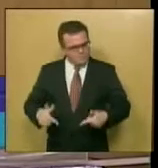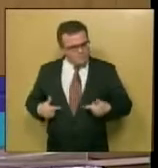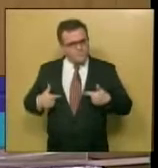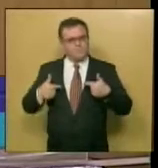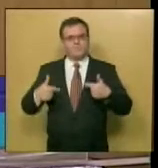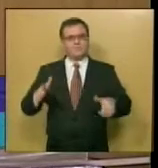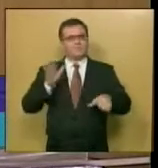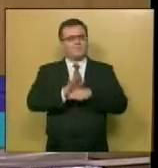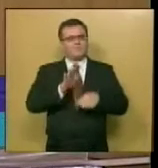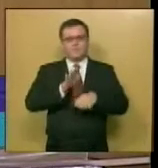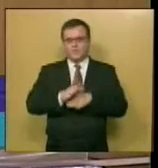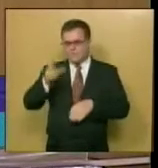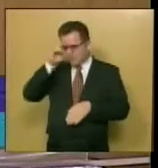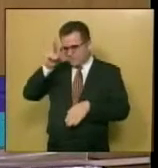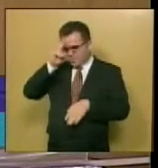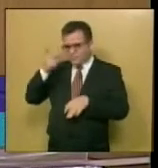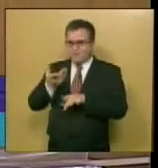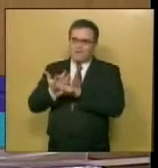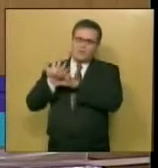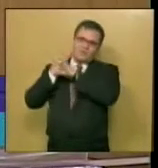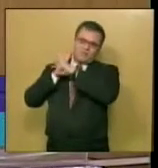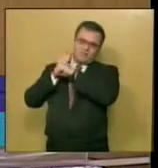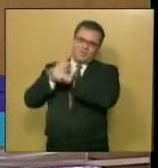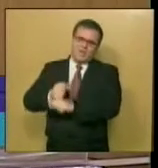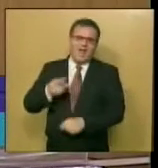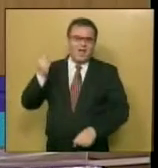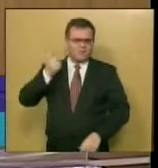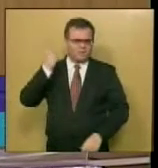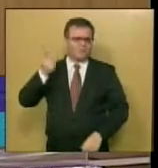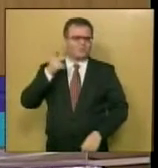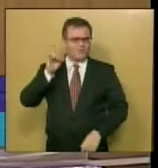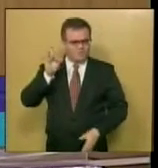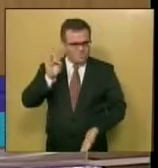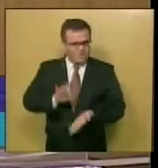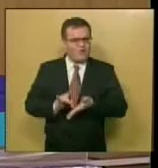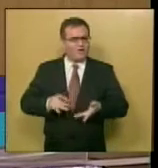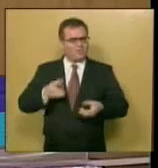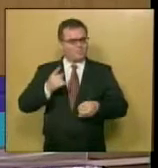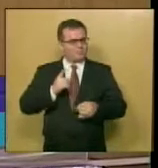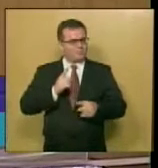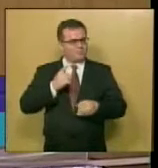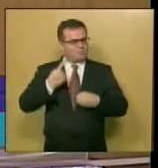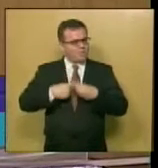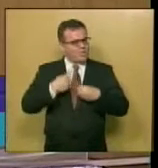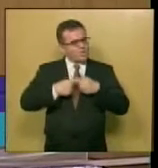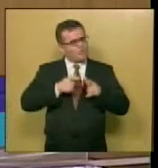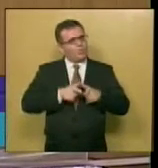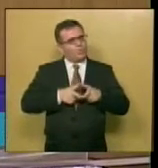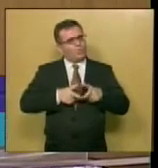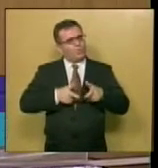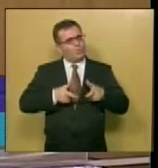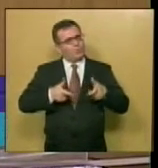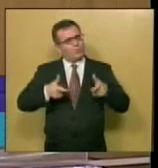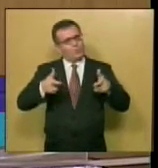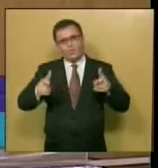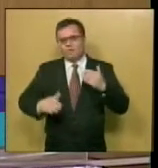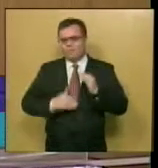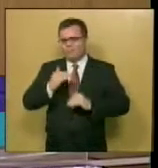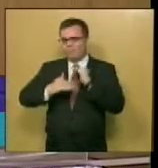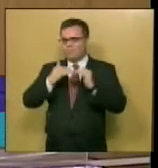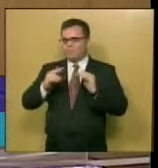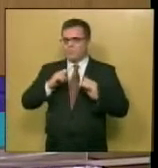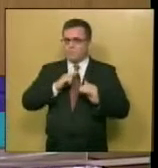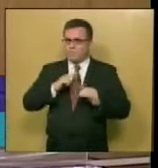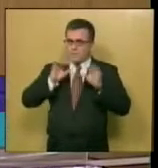história de Itabaiana, tornando-a, até hoje, um município que cresce e desenvolve, e em especial a deputada